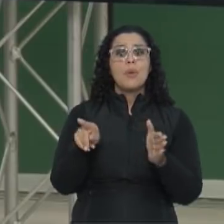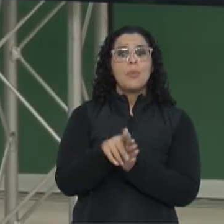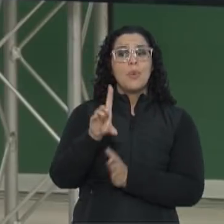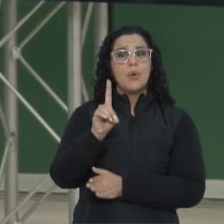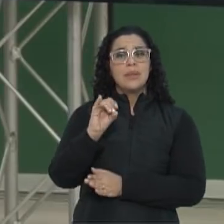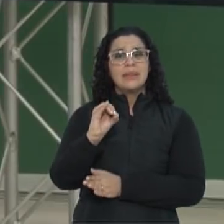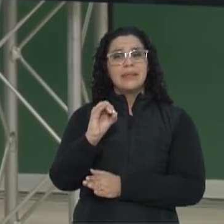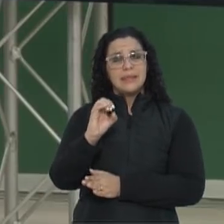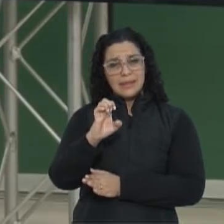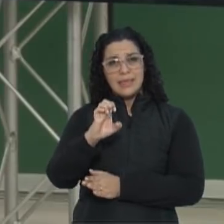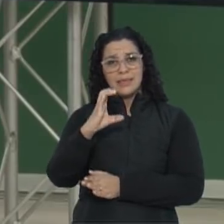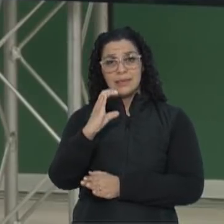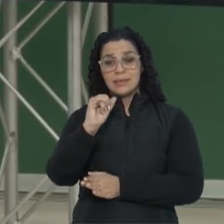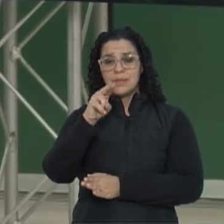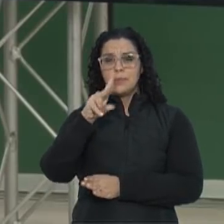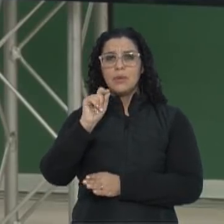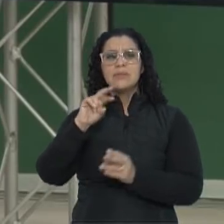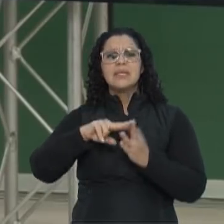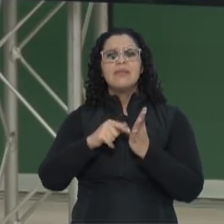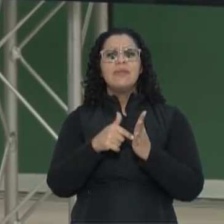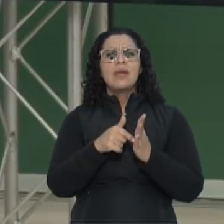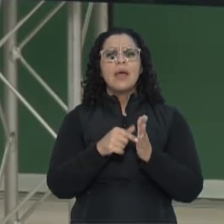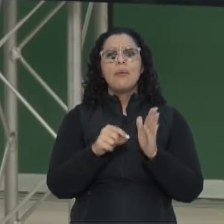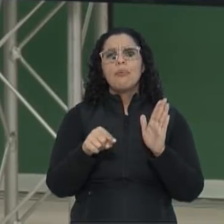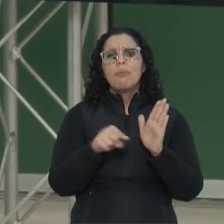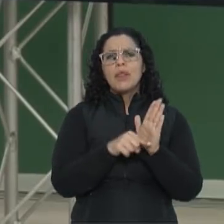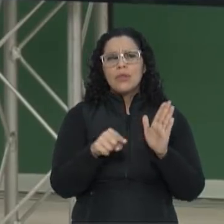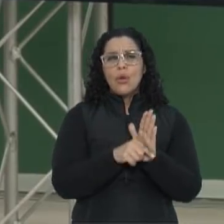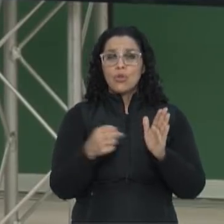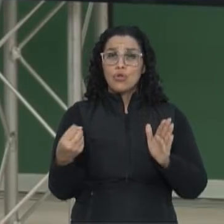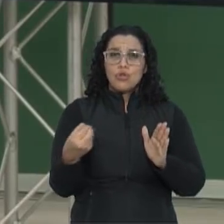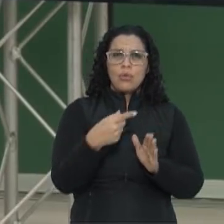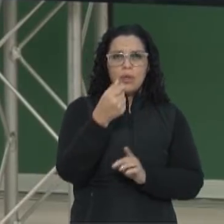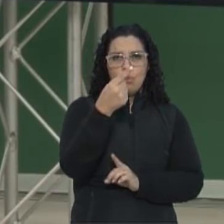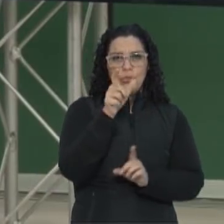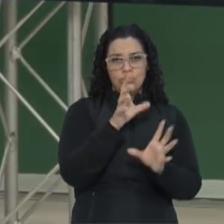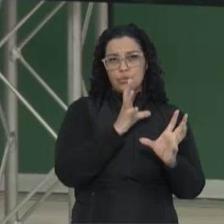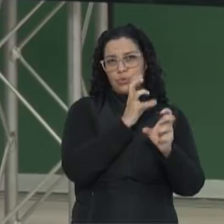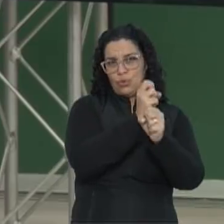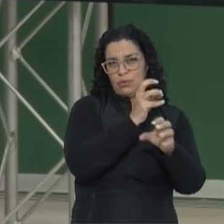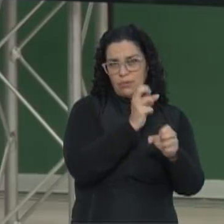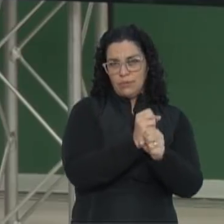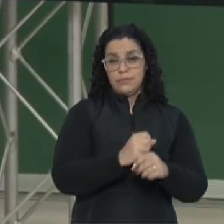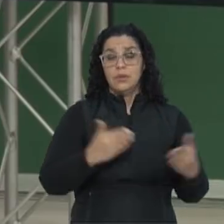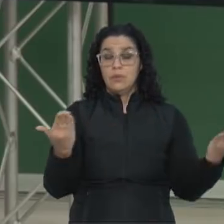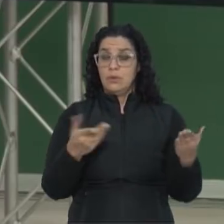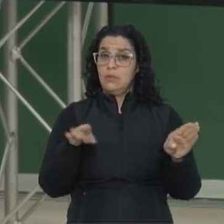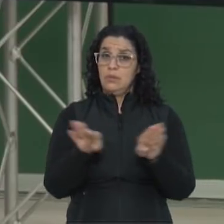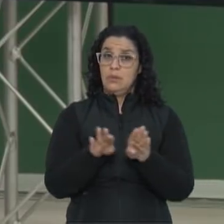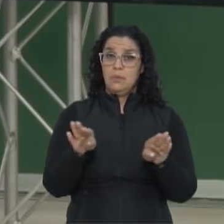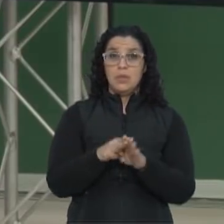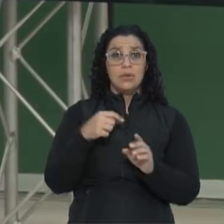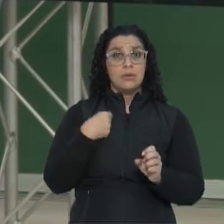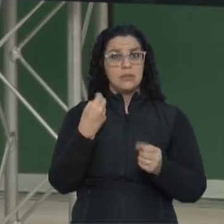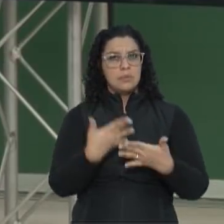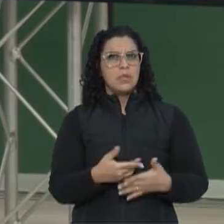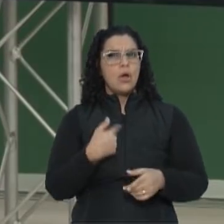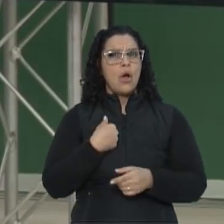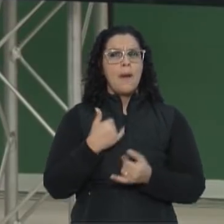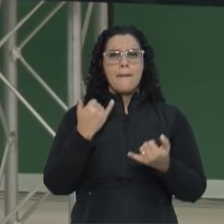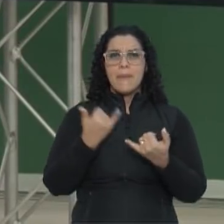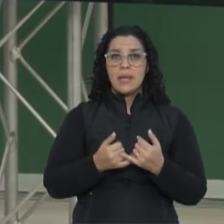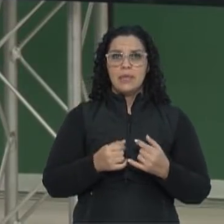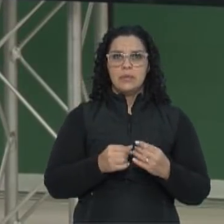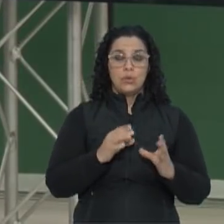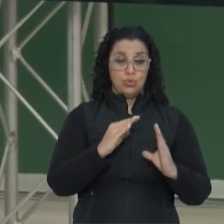coisas menores do que um inteiro, certo? Então, décimo é como se eu pegasse